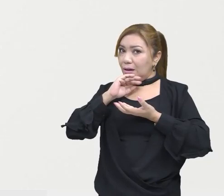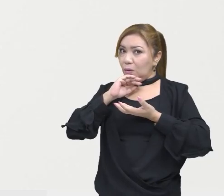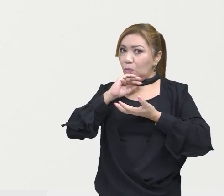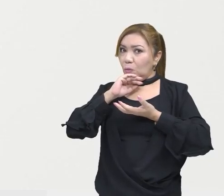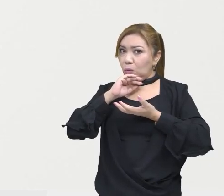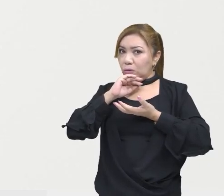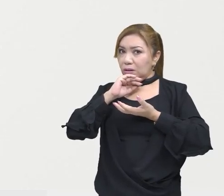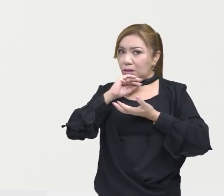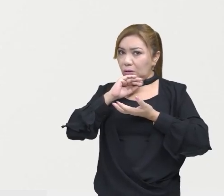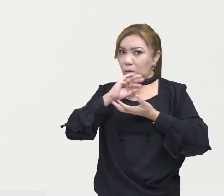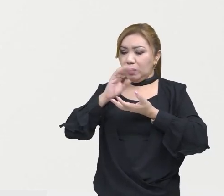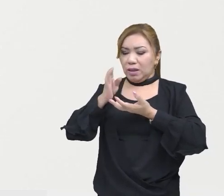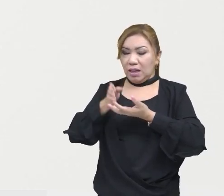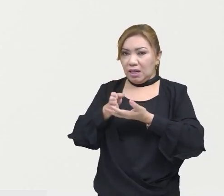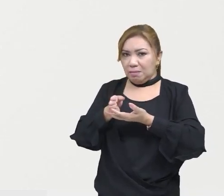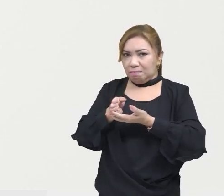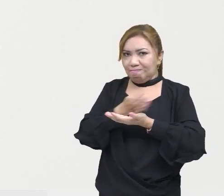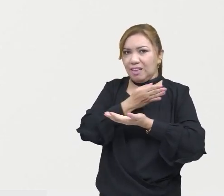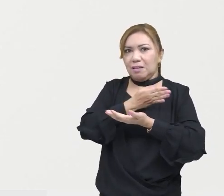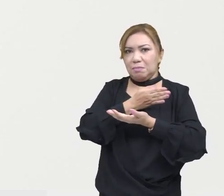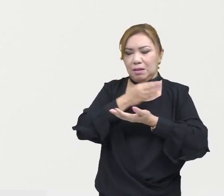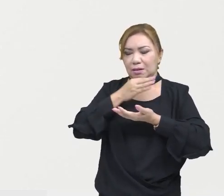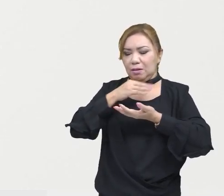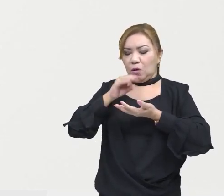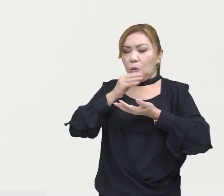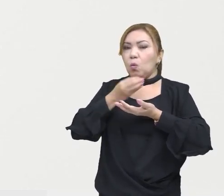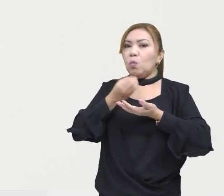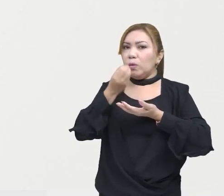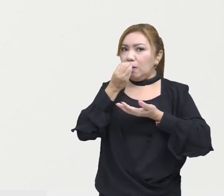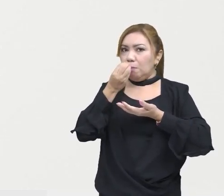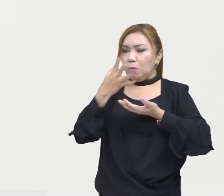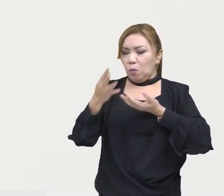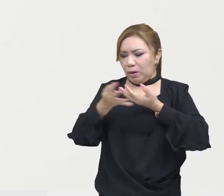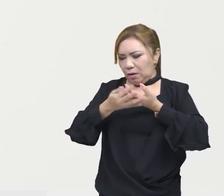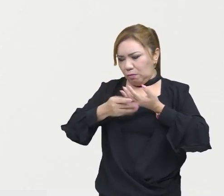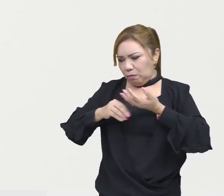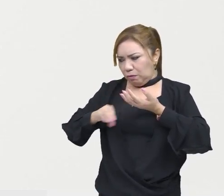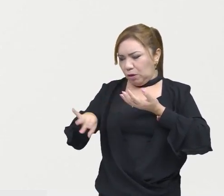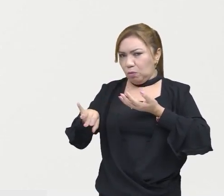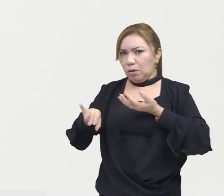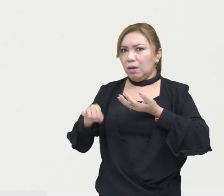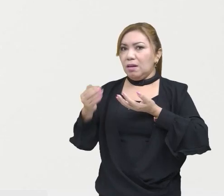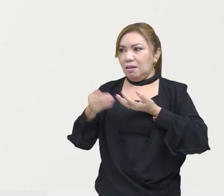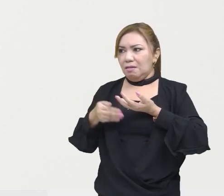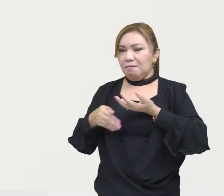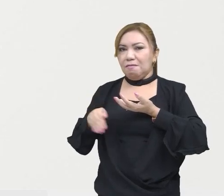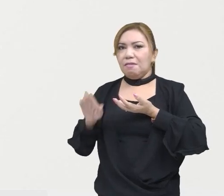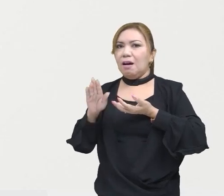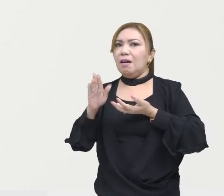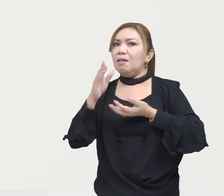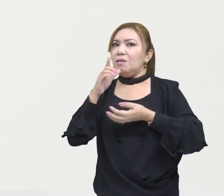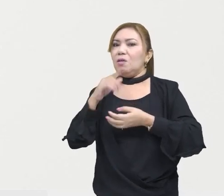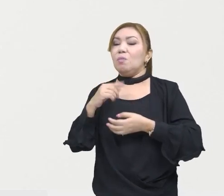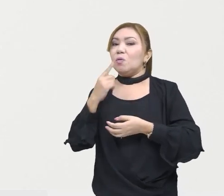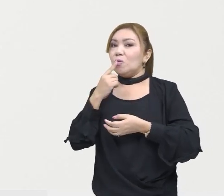distribua a água, né? Ele recebe a água também e filtra. Por isso que ele é muito importante para o nosso corpo.